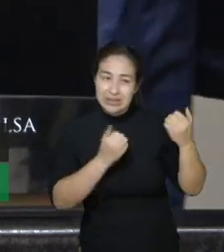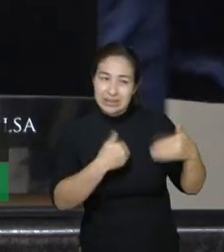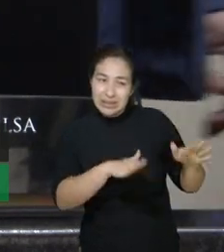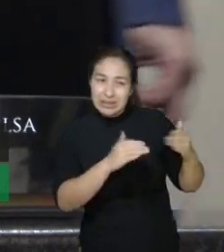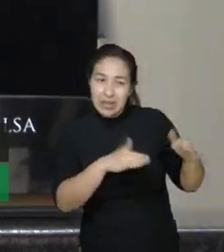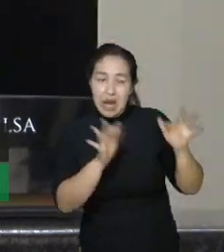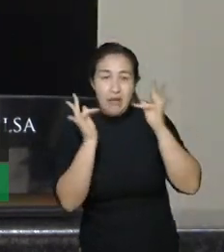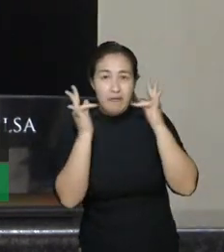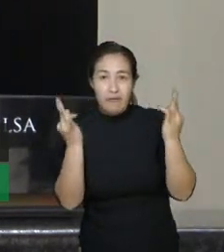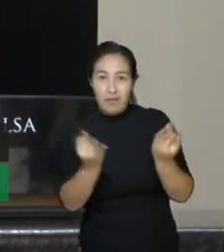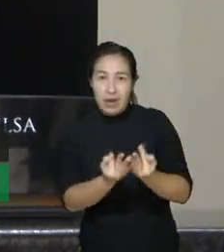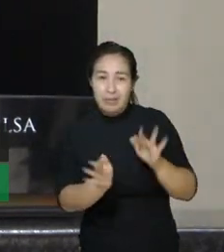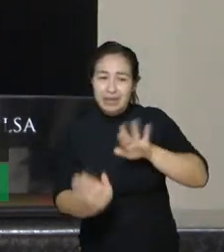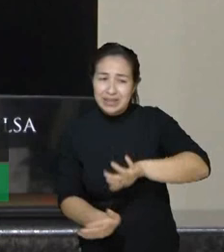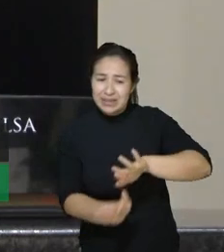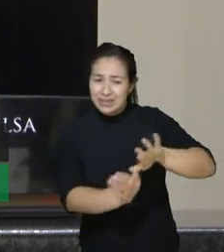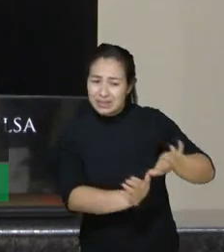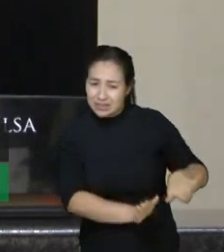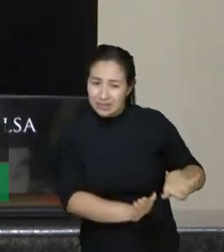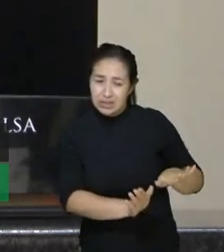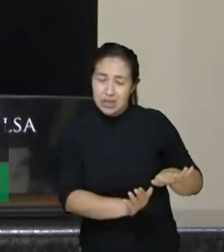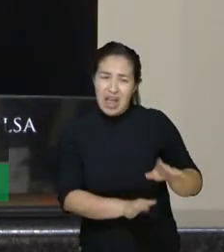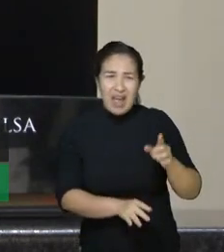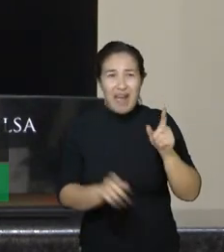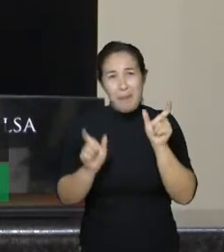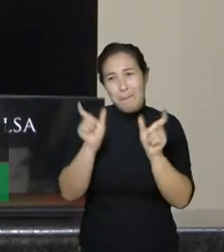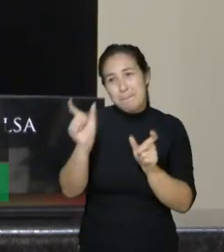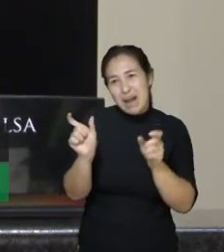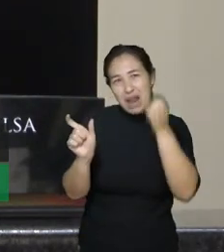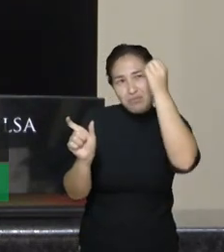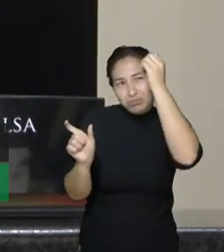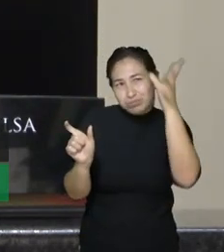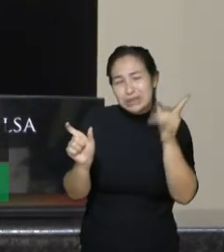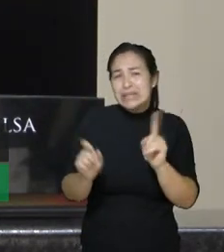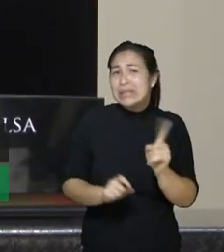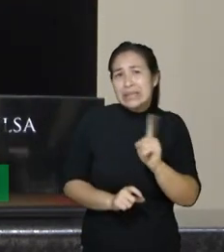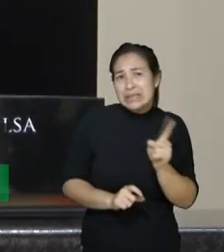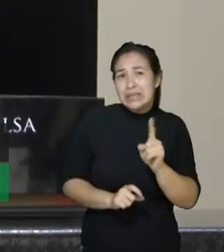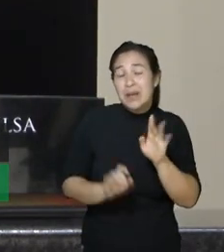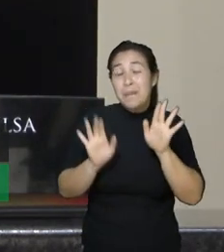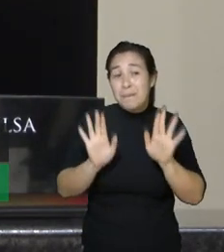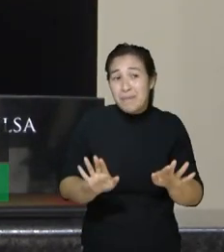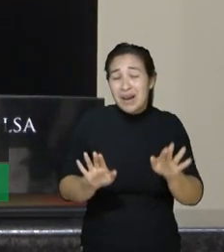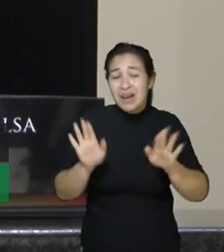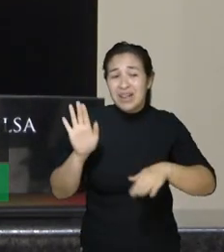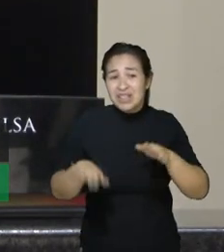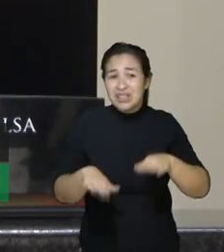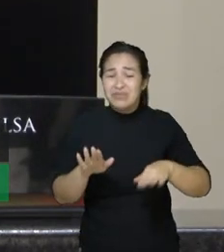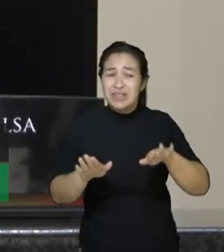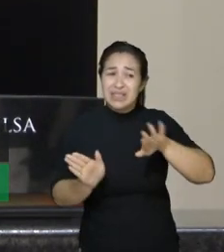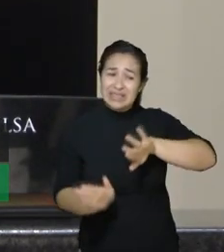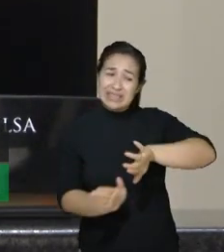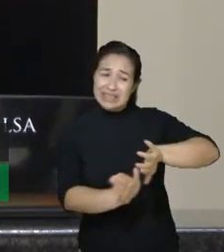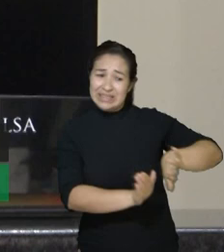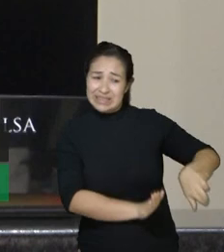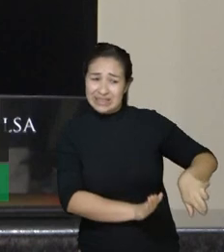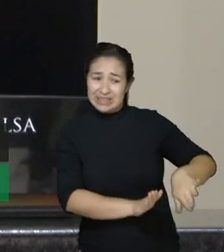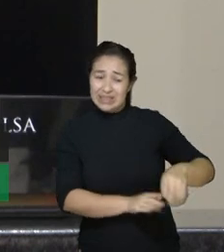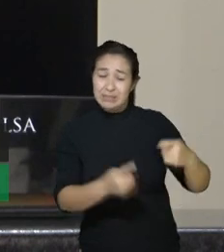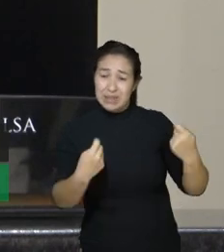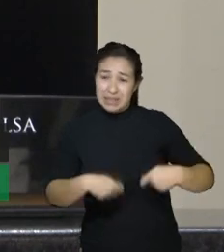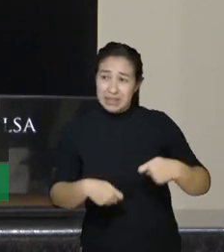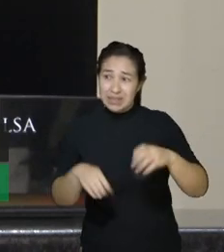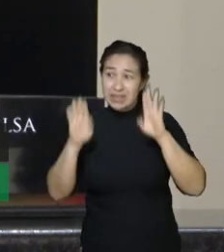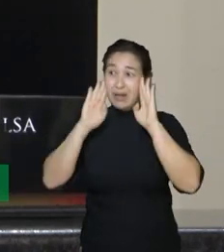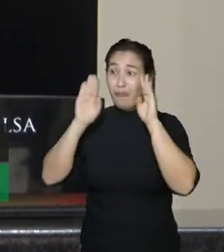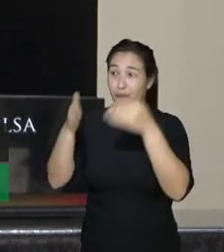gente. Não diria que a palavra certa é esquecer, mas a gente, para atender os compromissos das